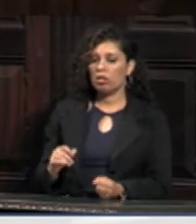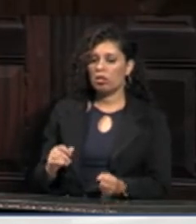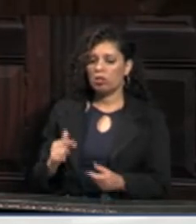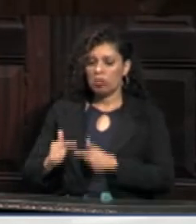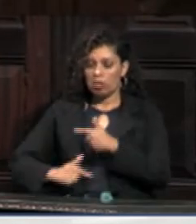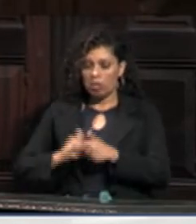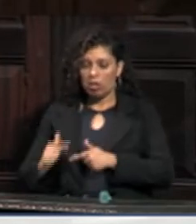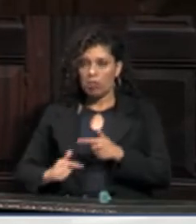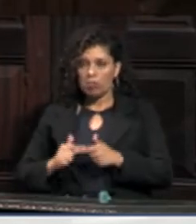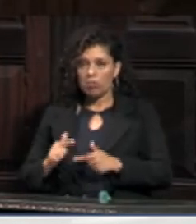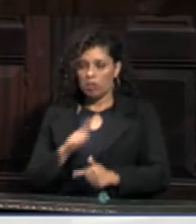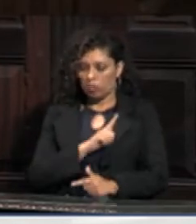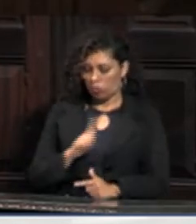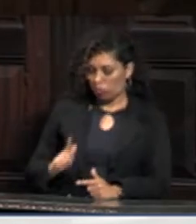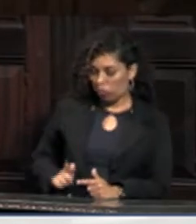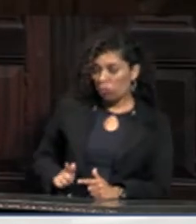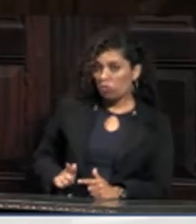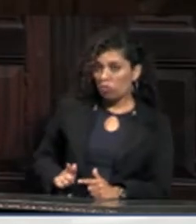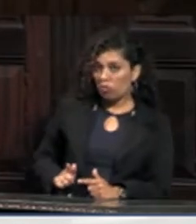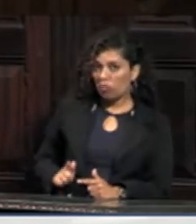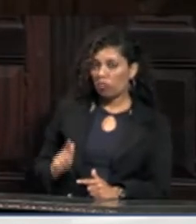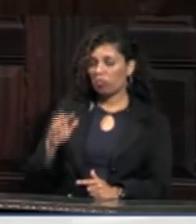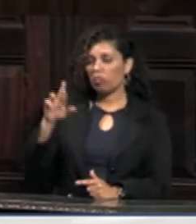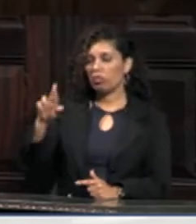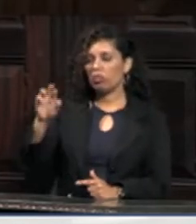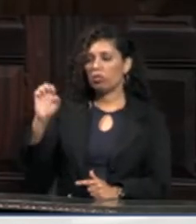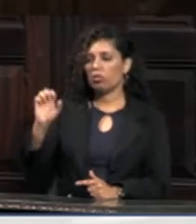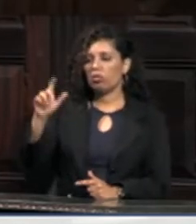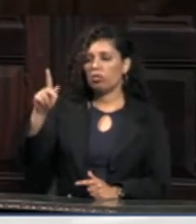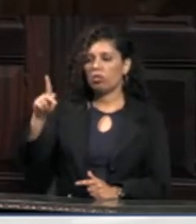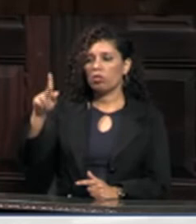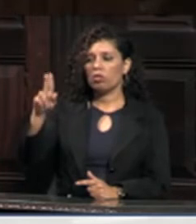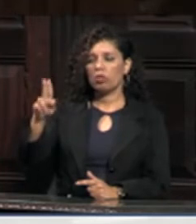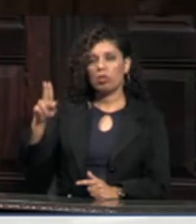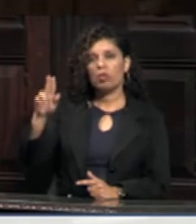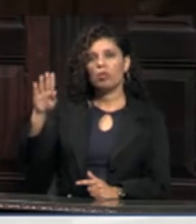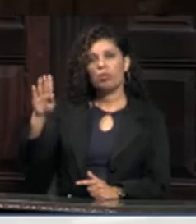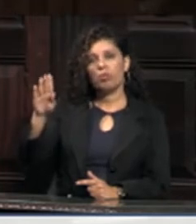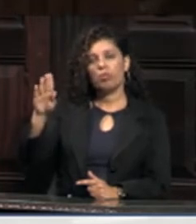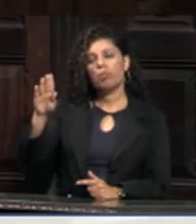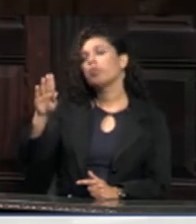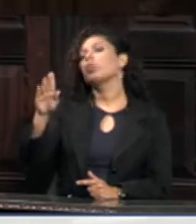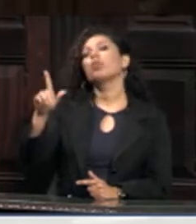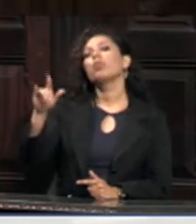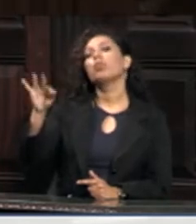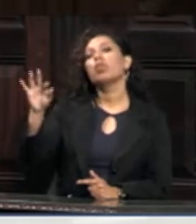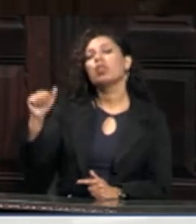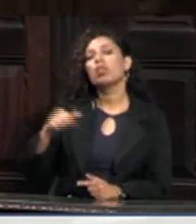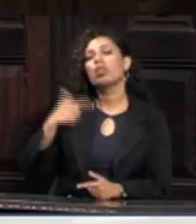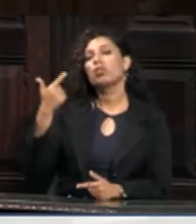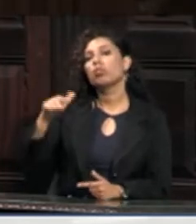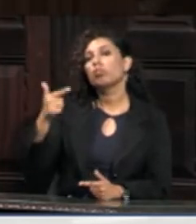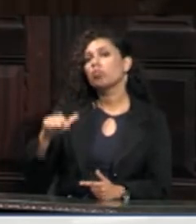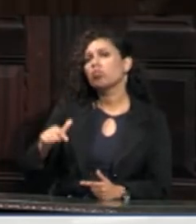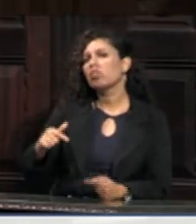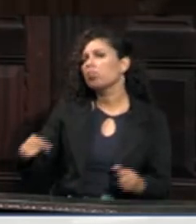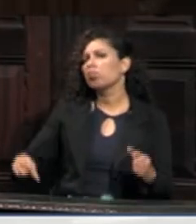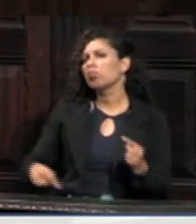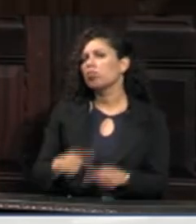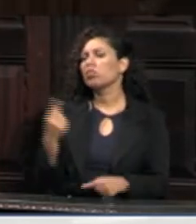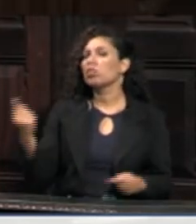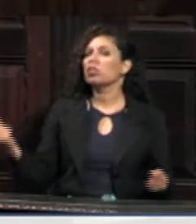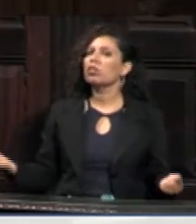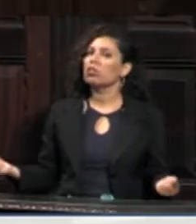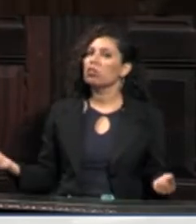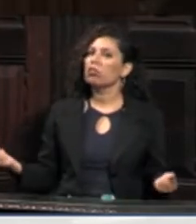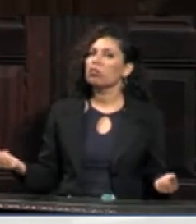respeito à coisa pública. Essa que é a questão central.